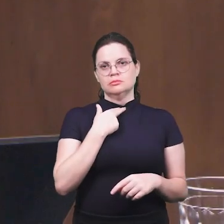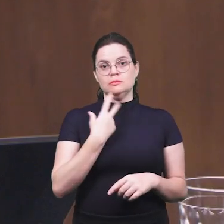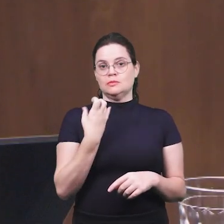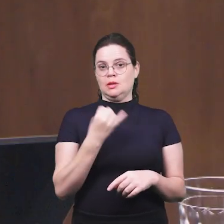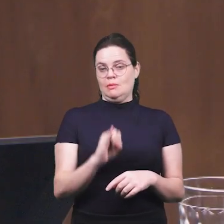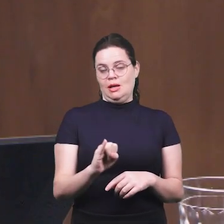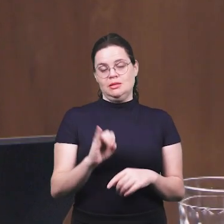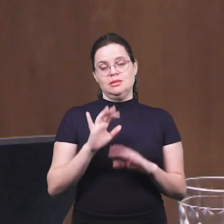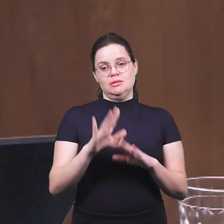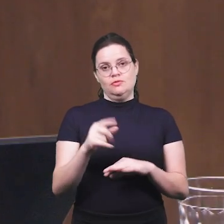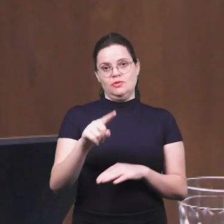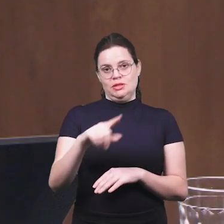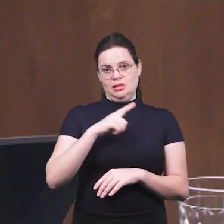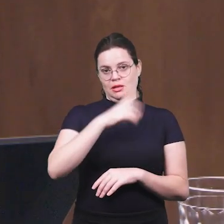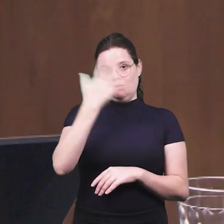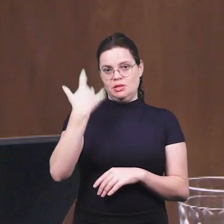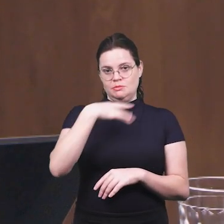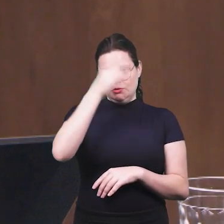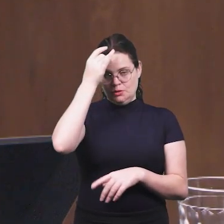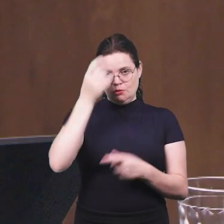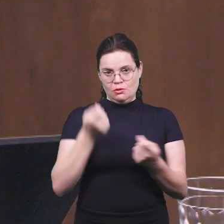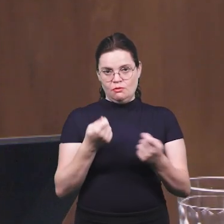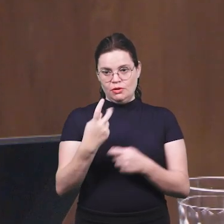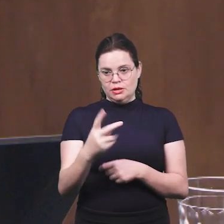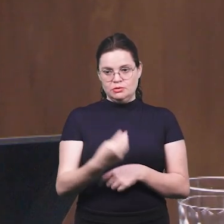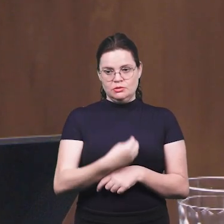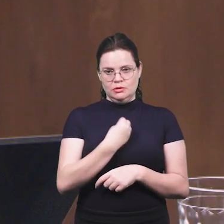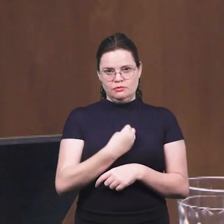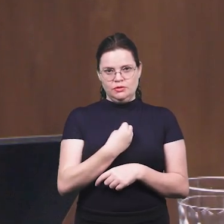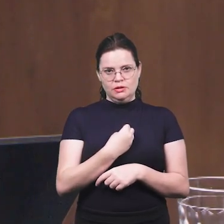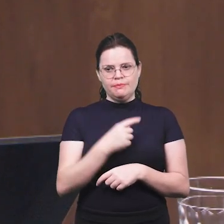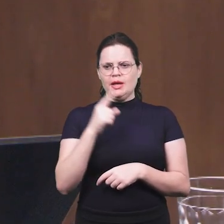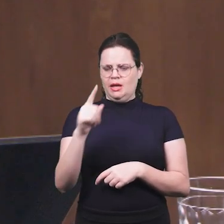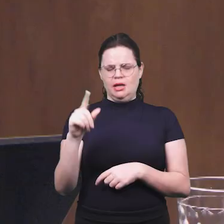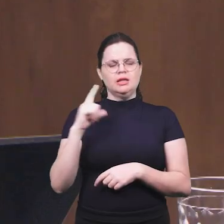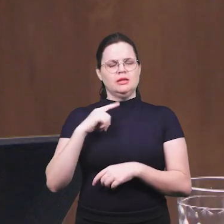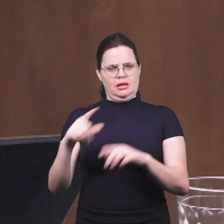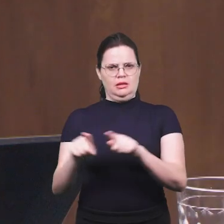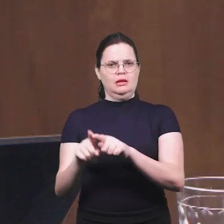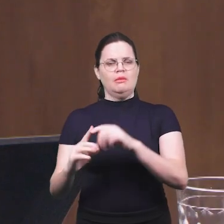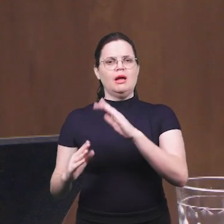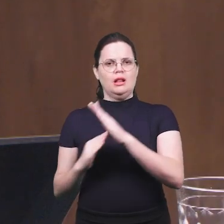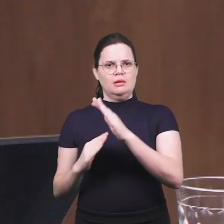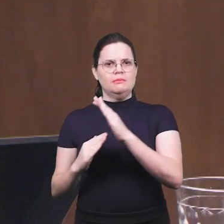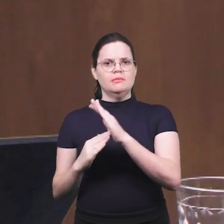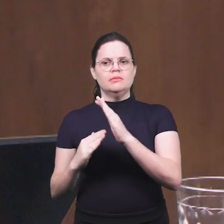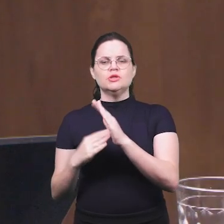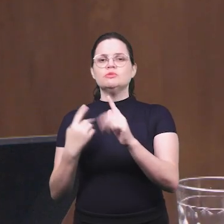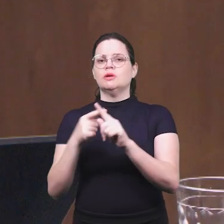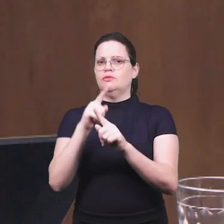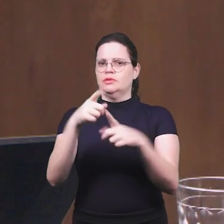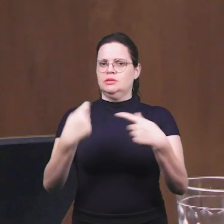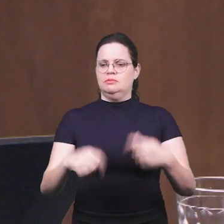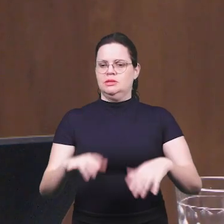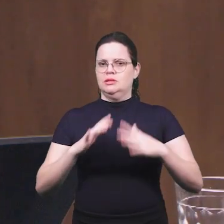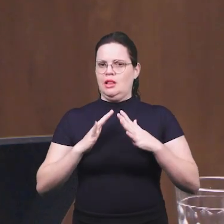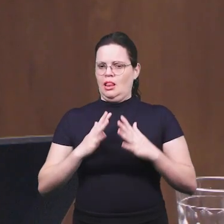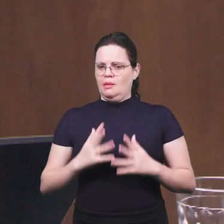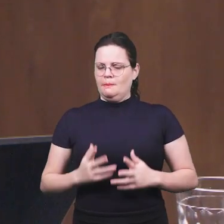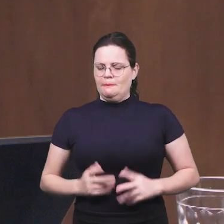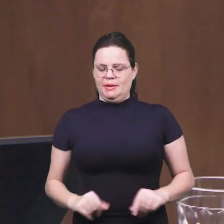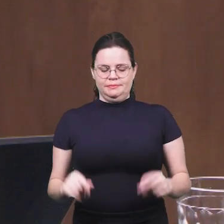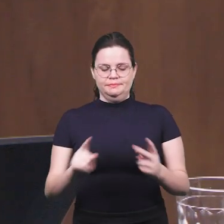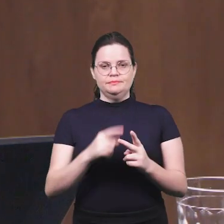governo do Espírito Santo sobre a sua vida, o Espírito Santo estabelece os seus limites por conta da santificação, por